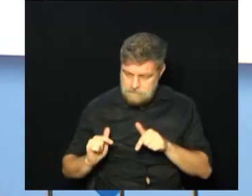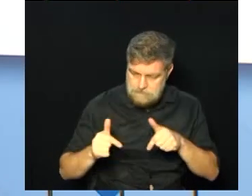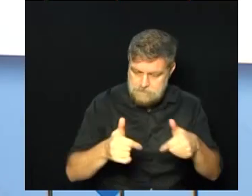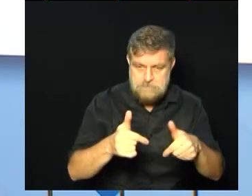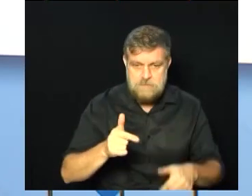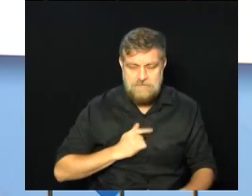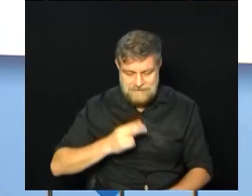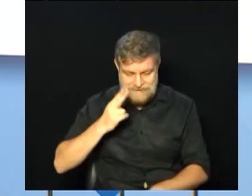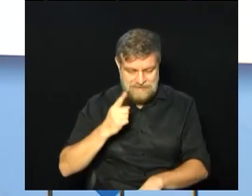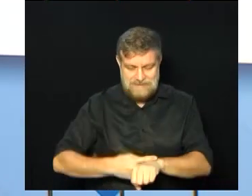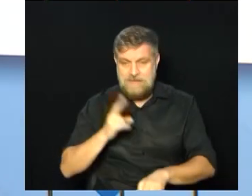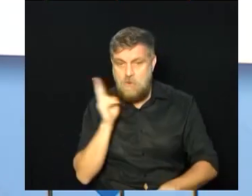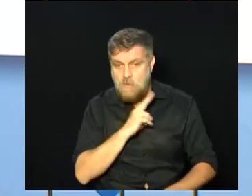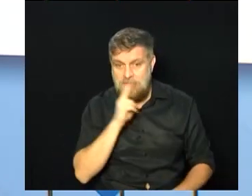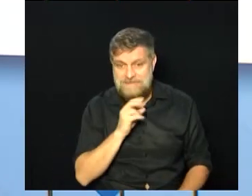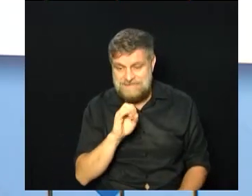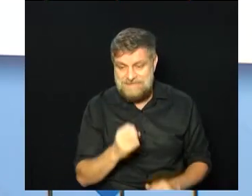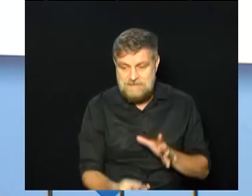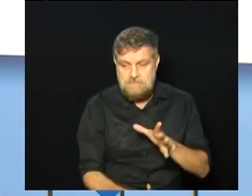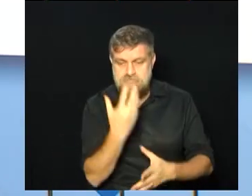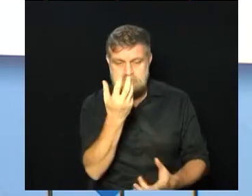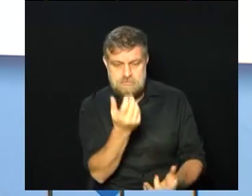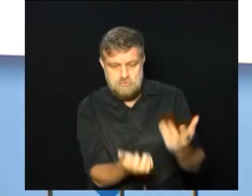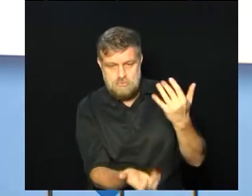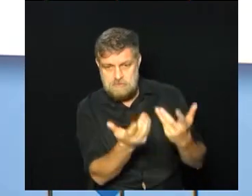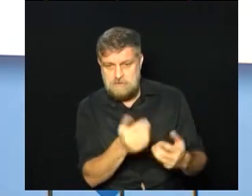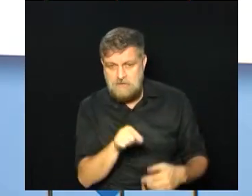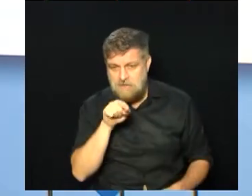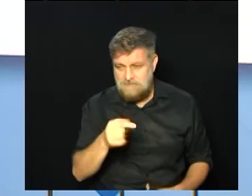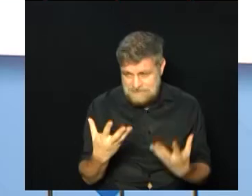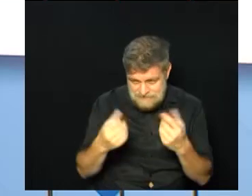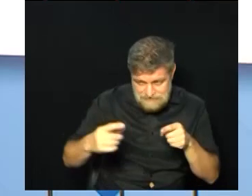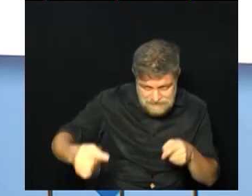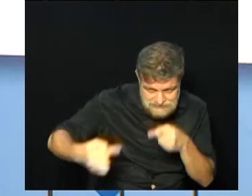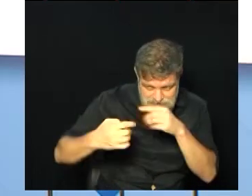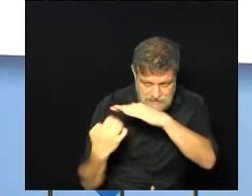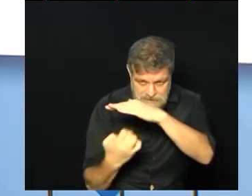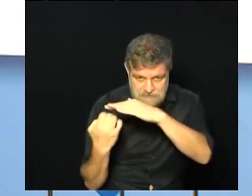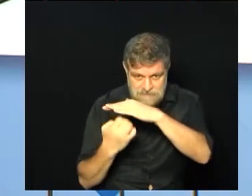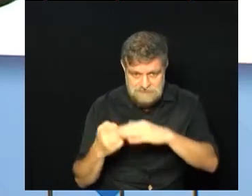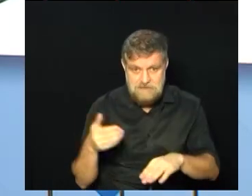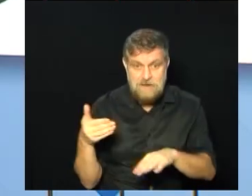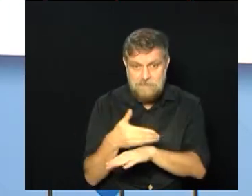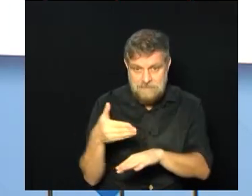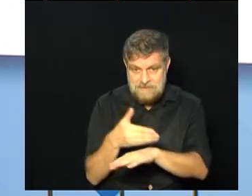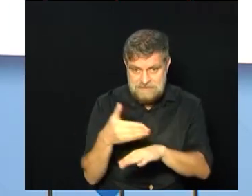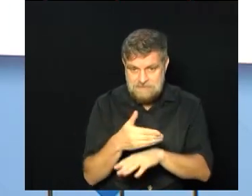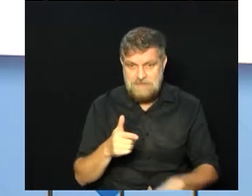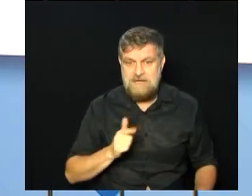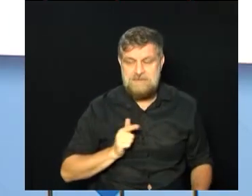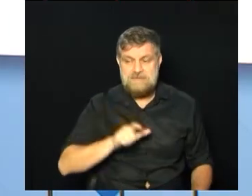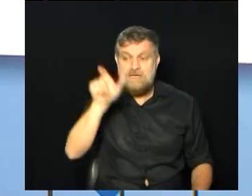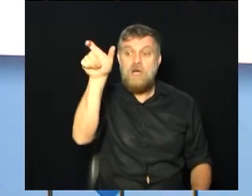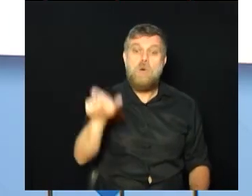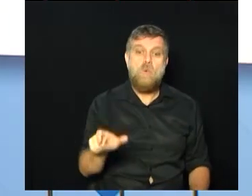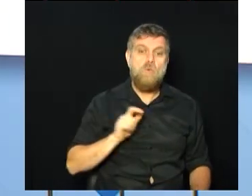de emergência em caso de necessidade. Você aceitaria o desafio aí na sua empresa para participar aí e ser aí